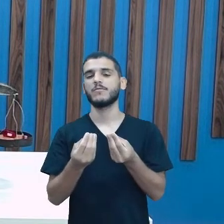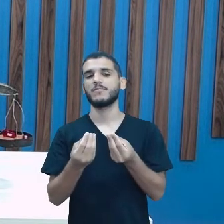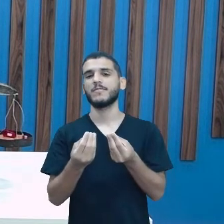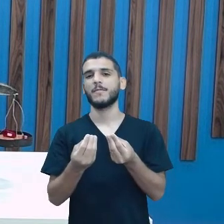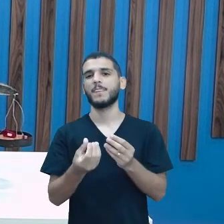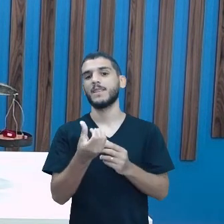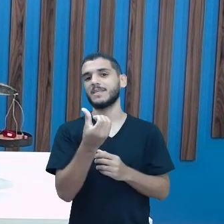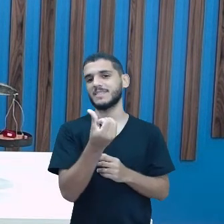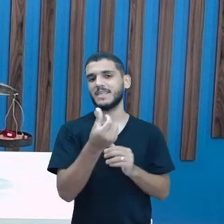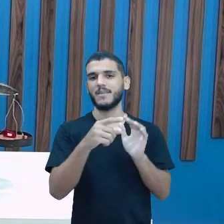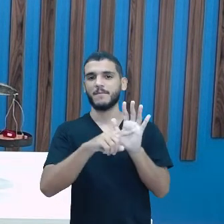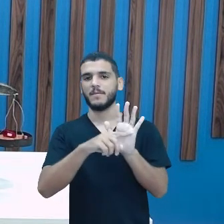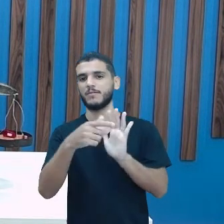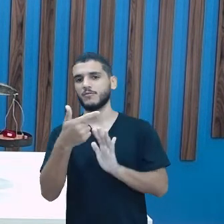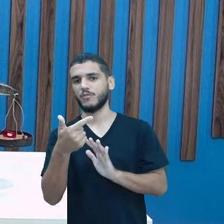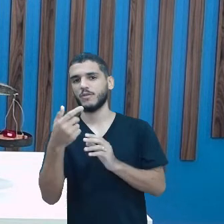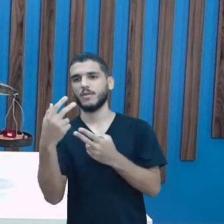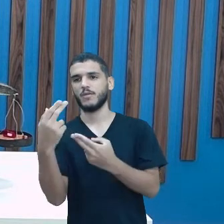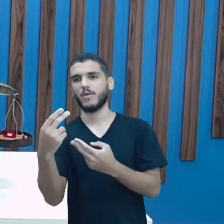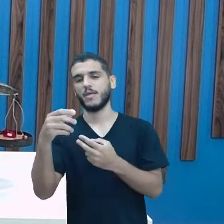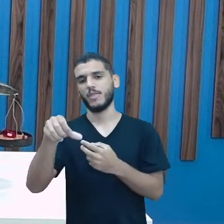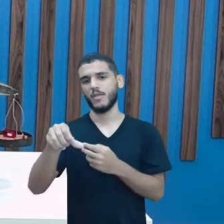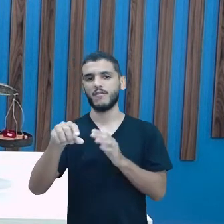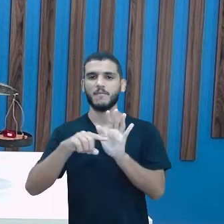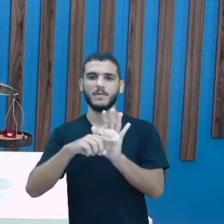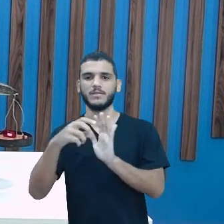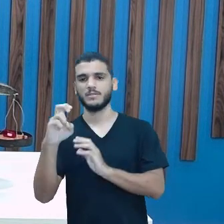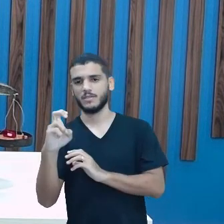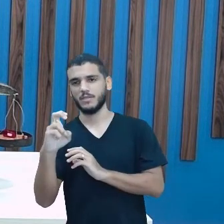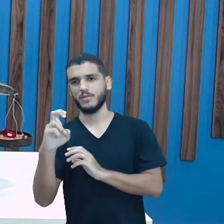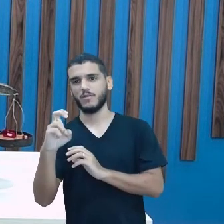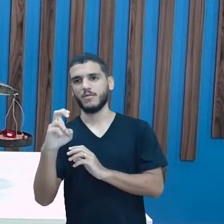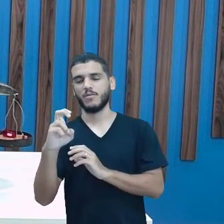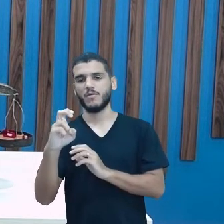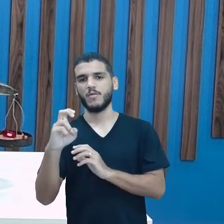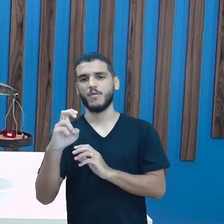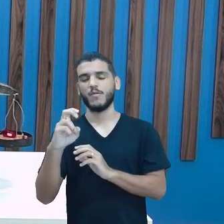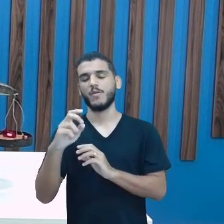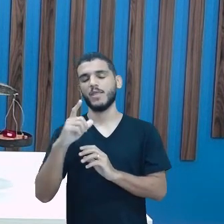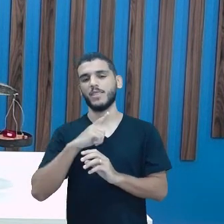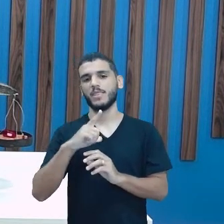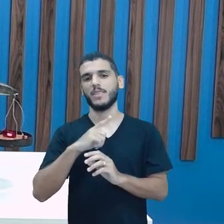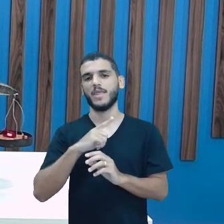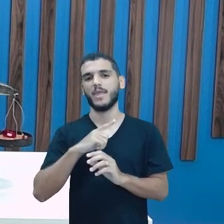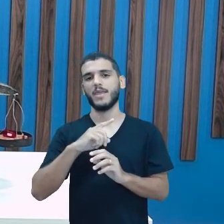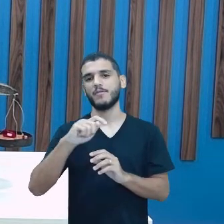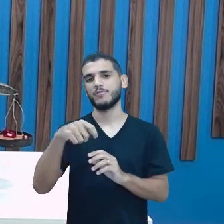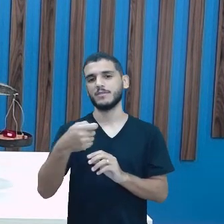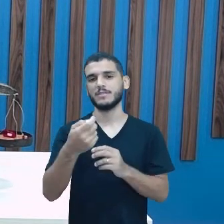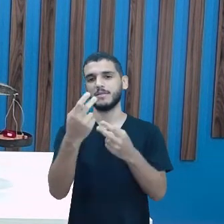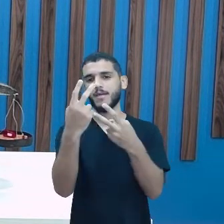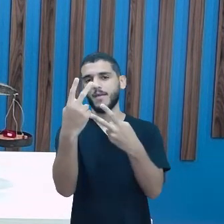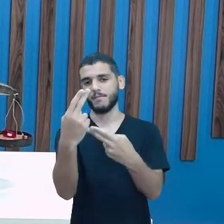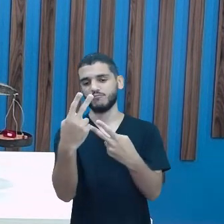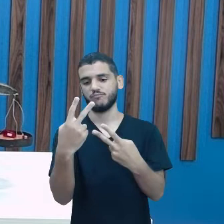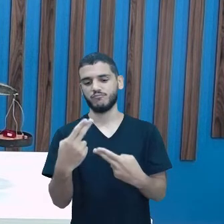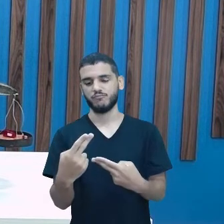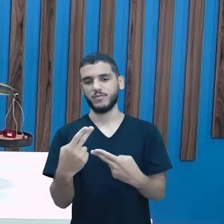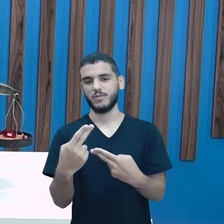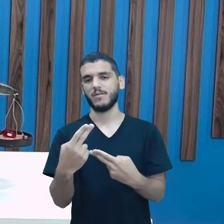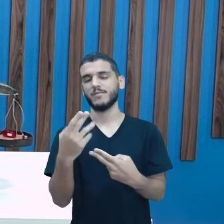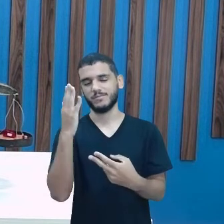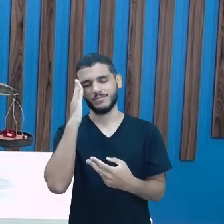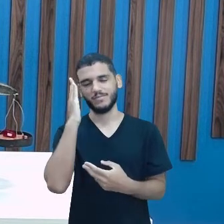é igual a 9 menos 5. O meu sinal de igual está mostrando exatamente essa relação